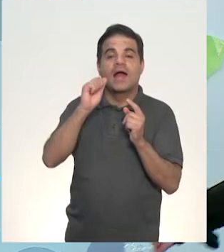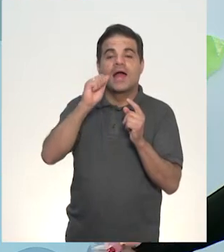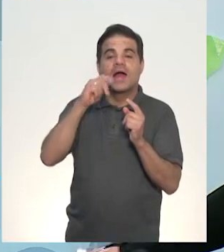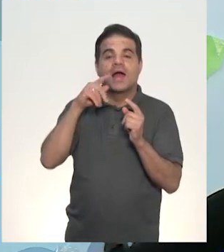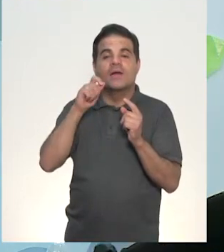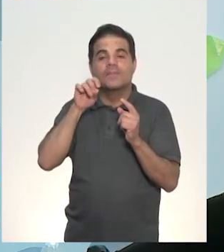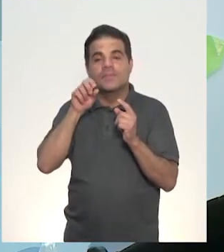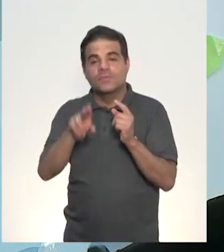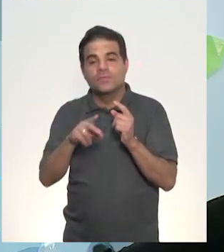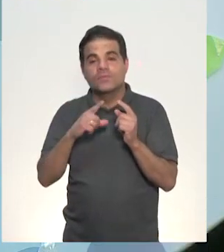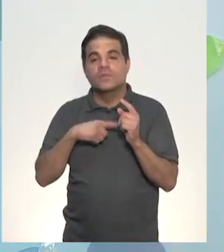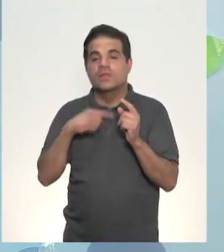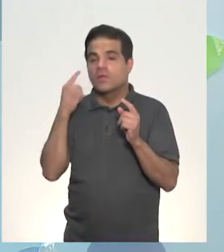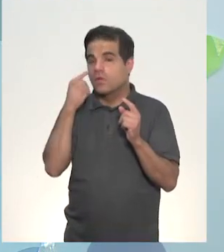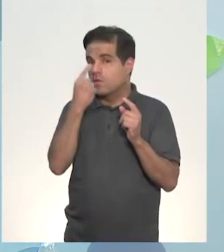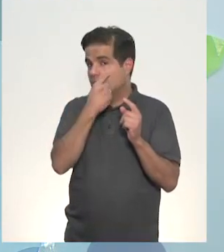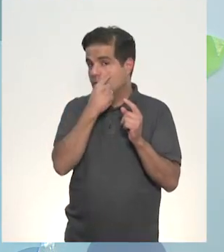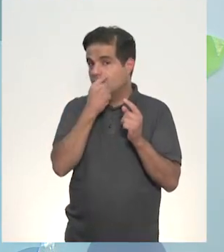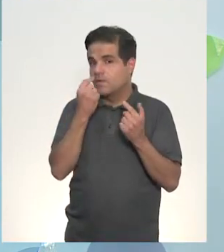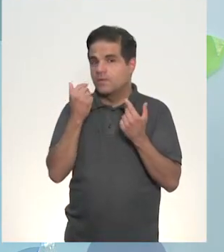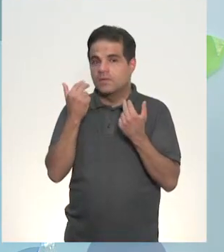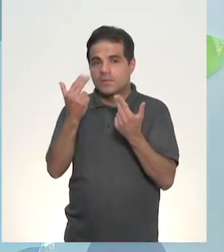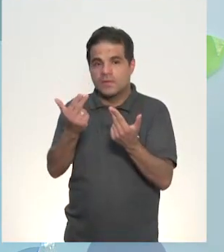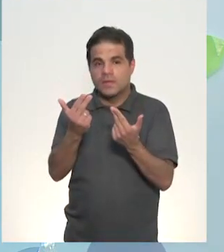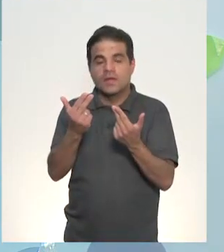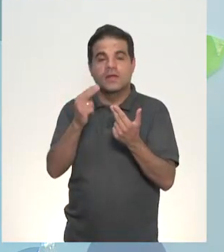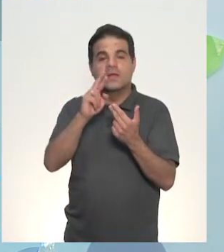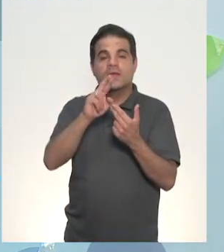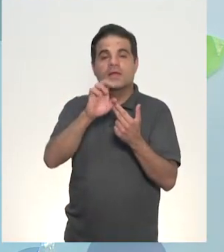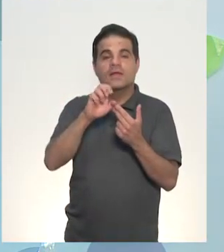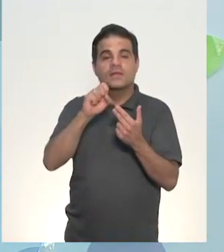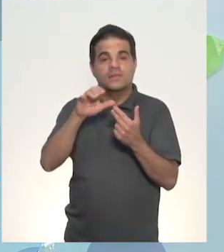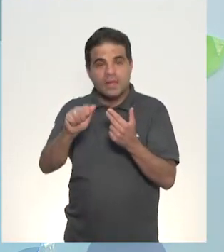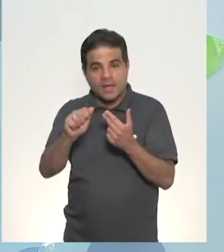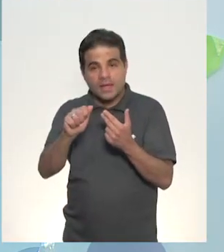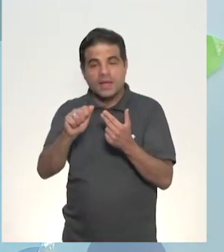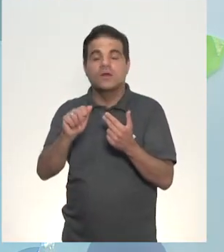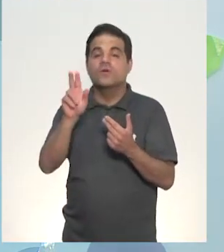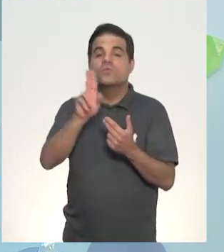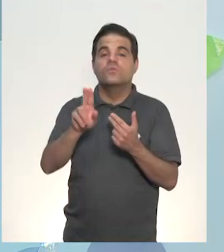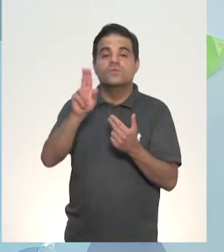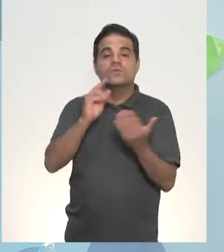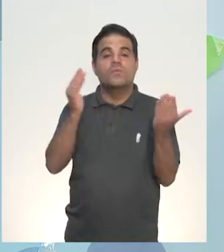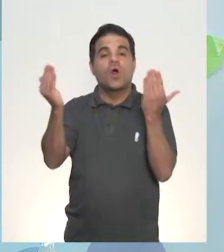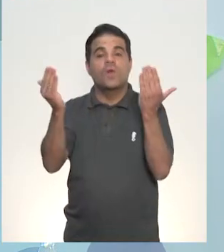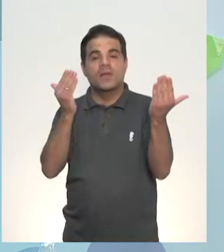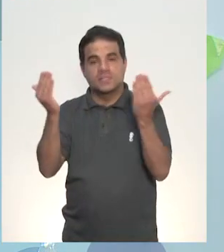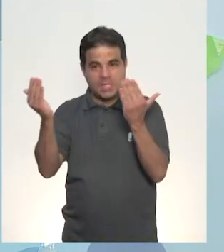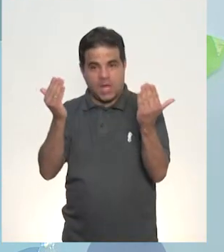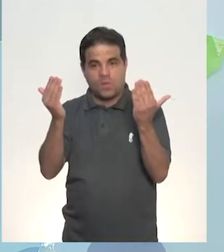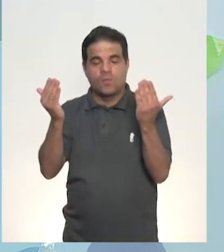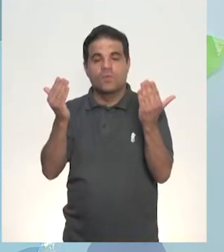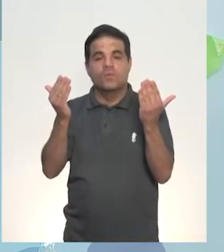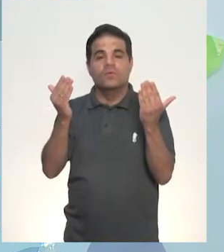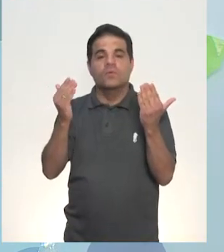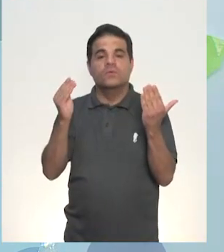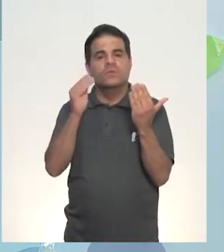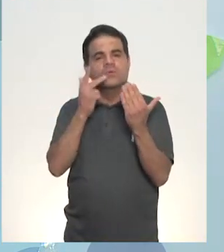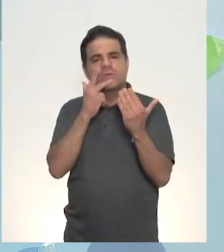olhos iguais à ressaca, eu estou usando uma comparação. Quando eu aproximo, quase que